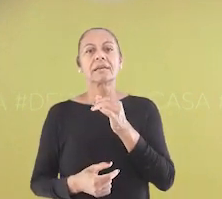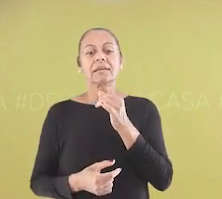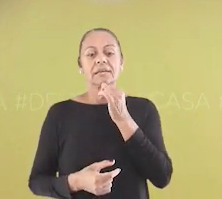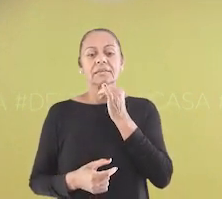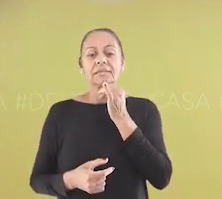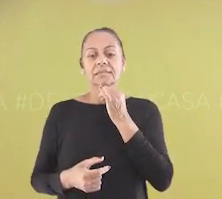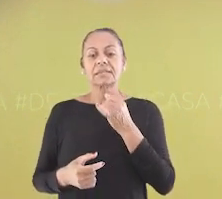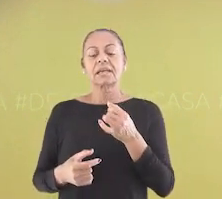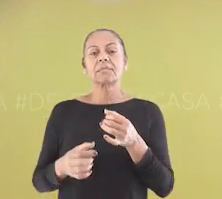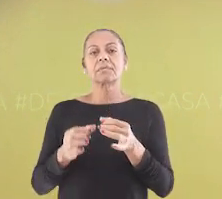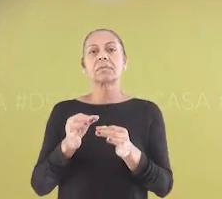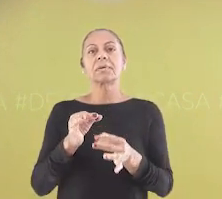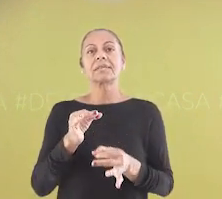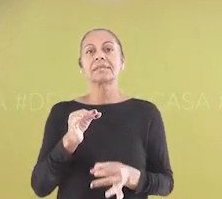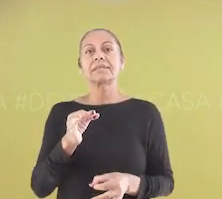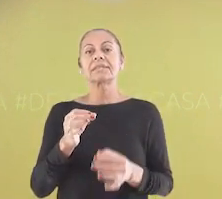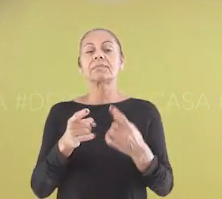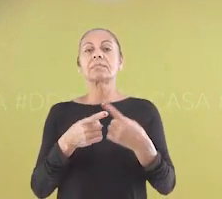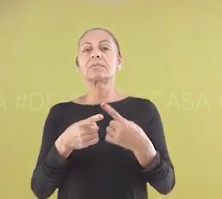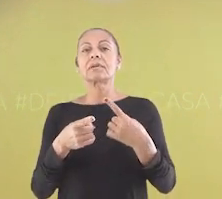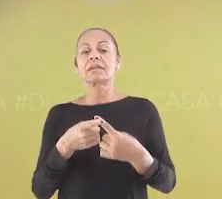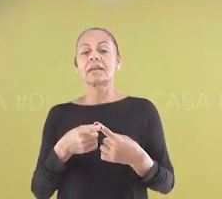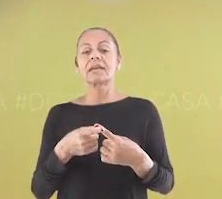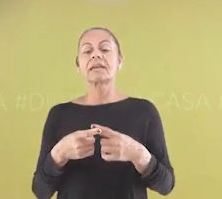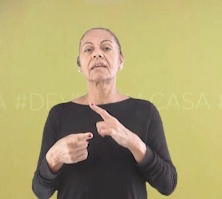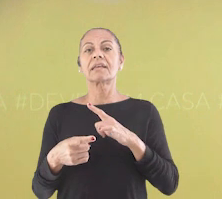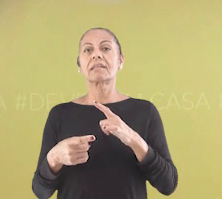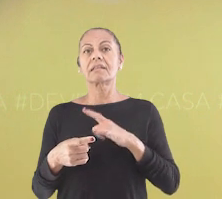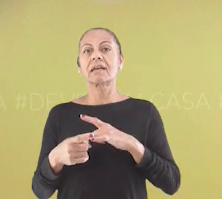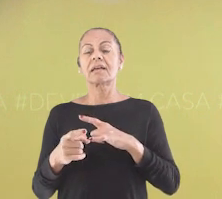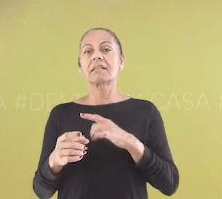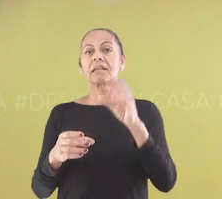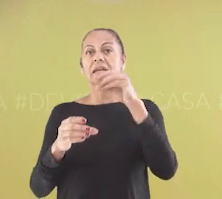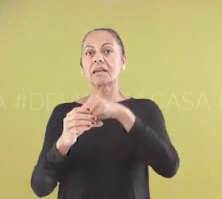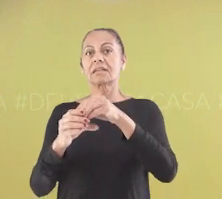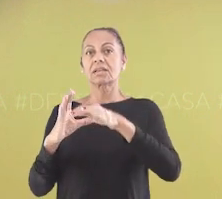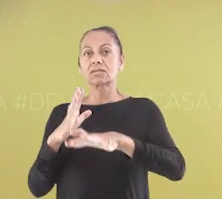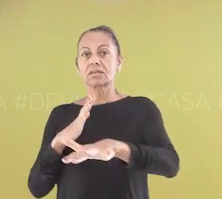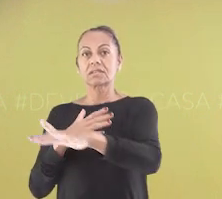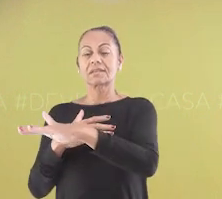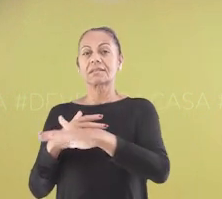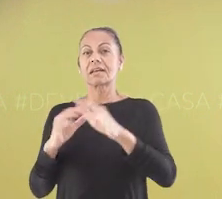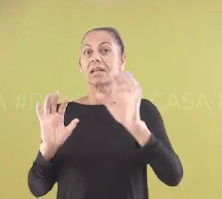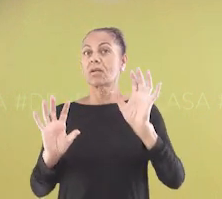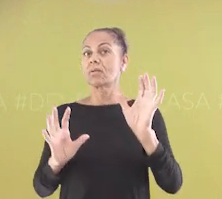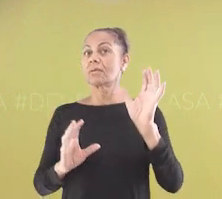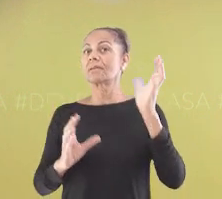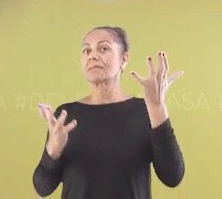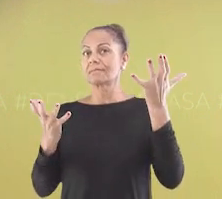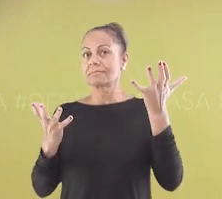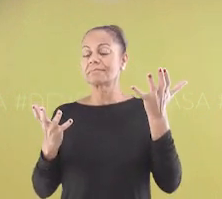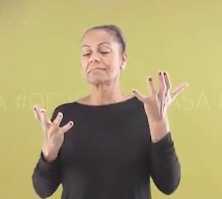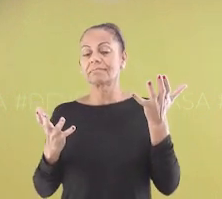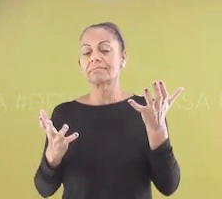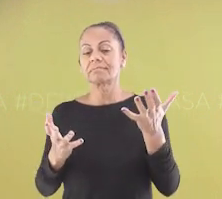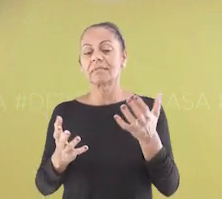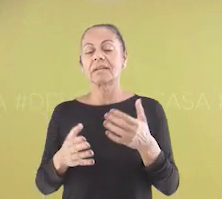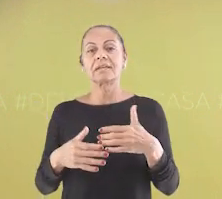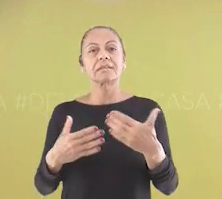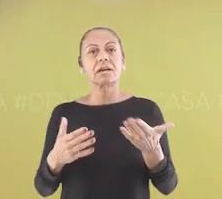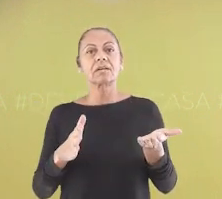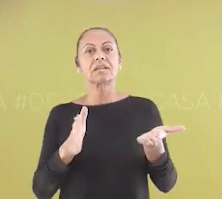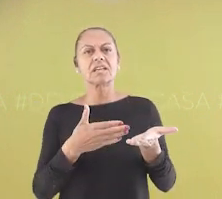2 cartas que eu mostrei nos exemplos são mais extensas, pois tratam de 2 assuntos de alta relevância